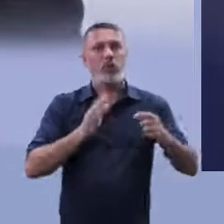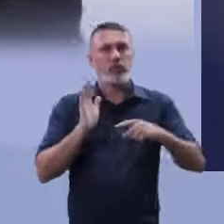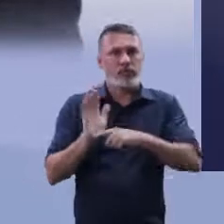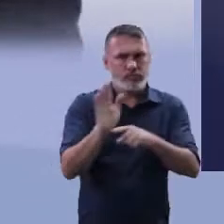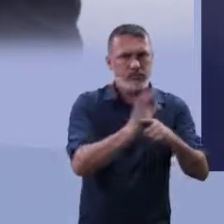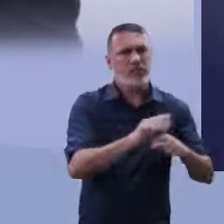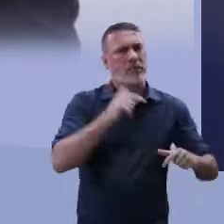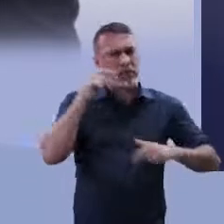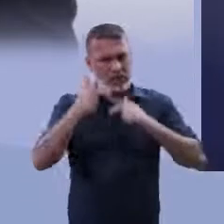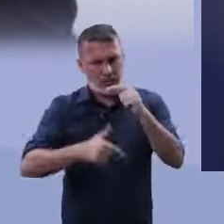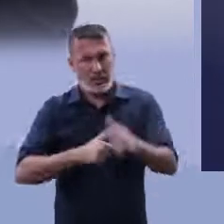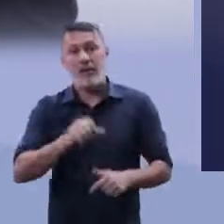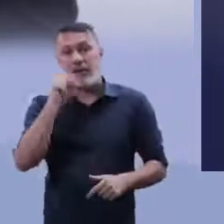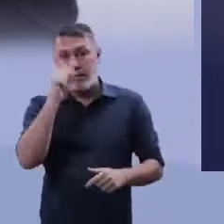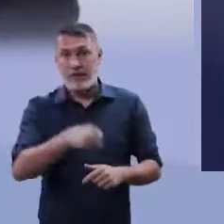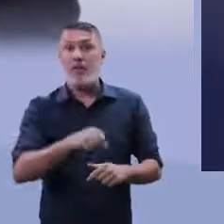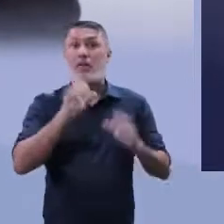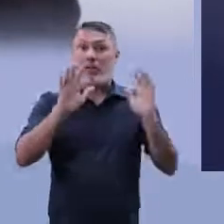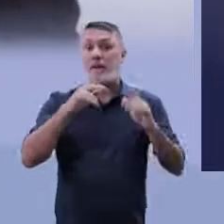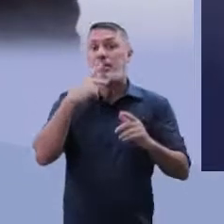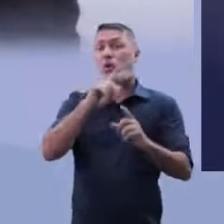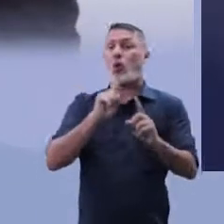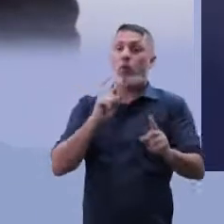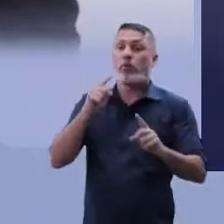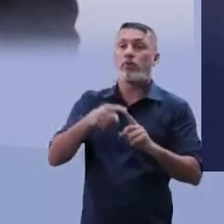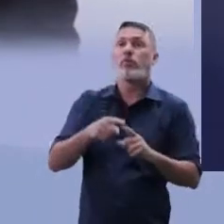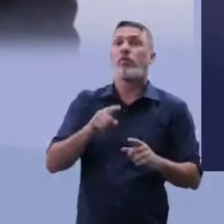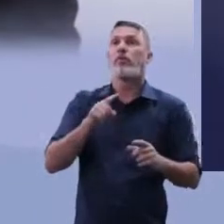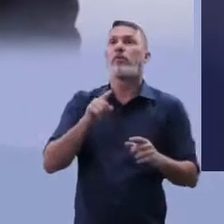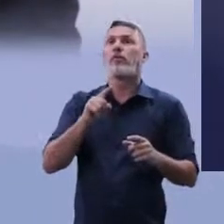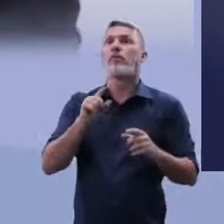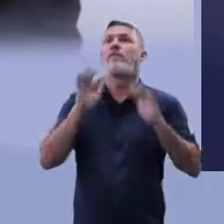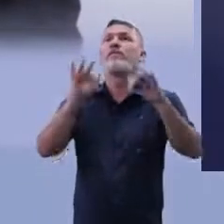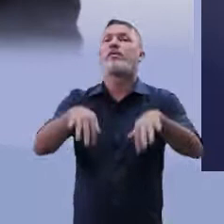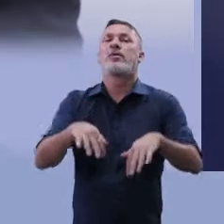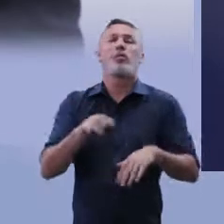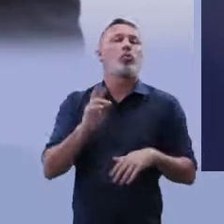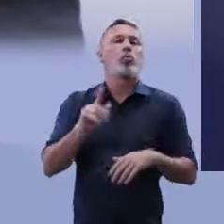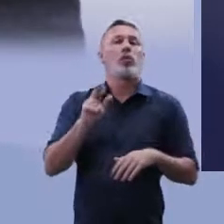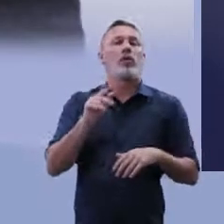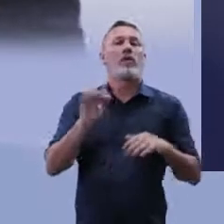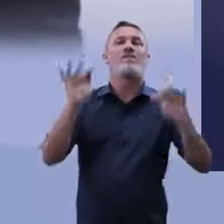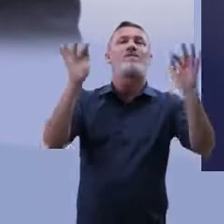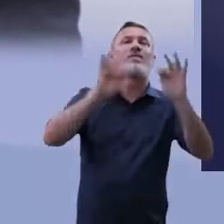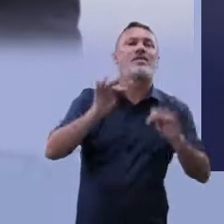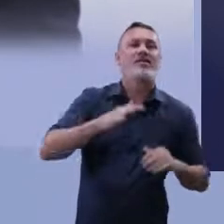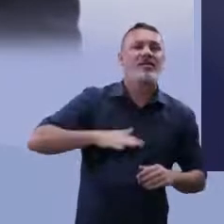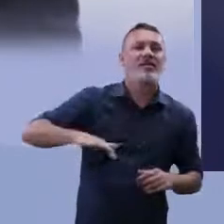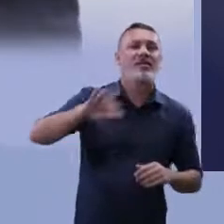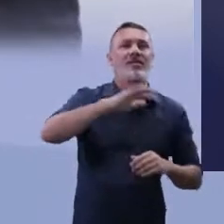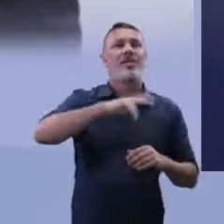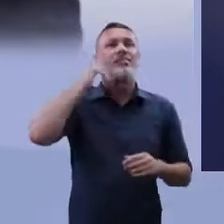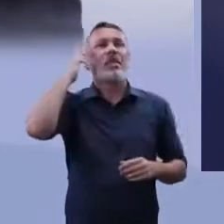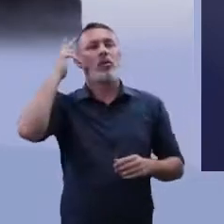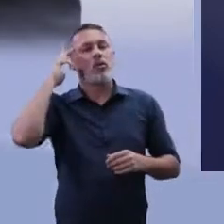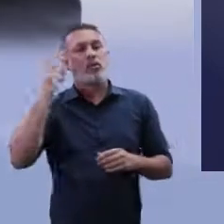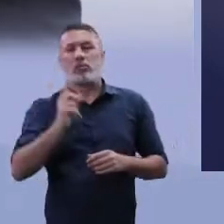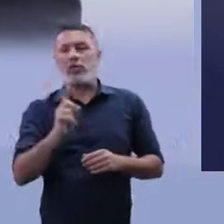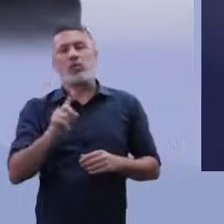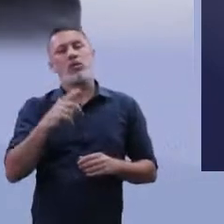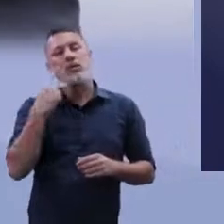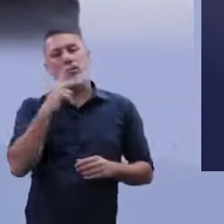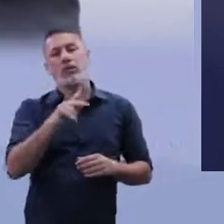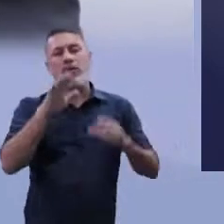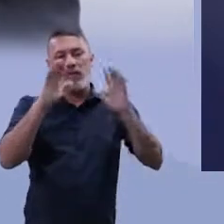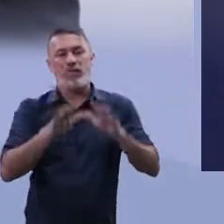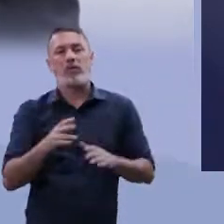fazer benesses, tem que realizar o que tem que ser feito. Porém, o objetivo não é naturalmente a